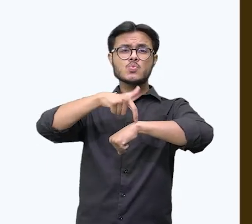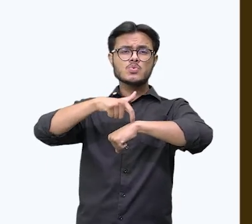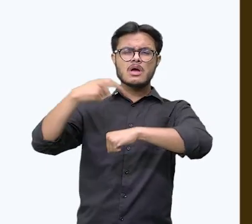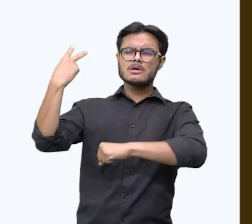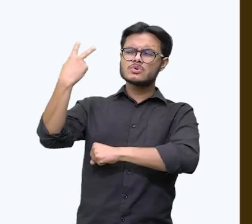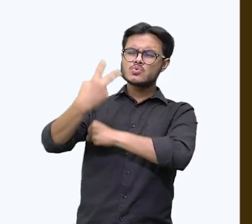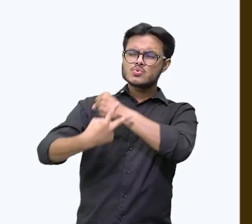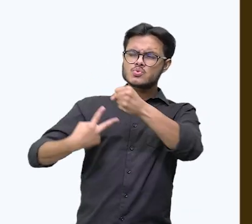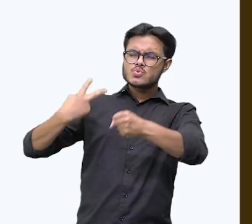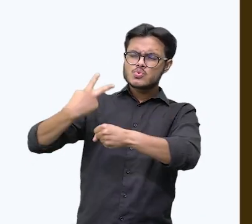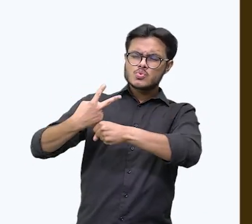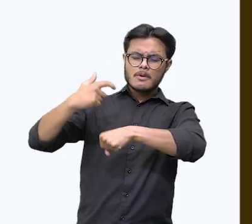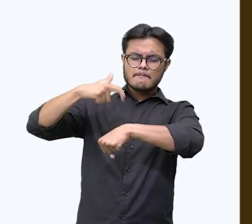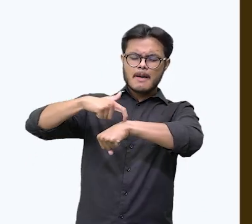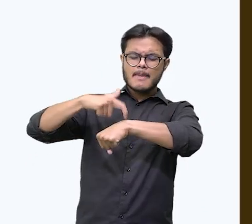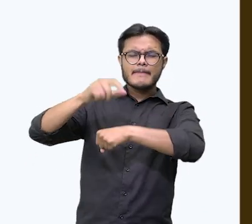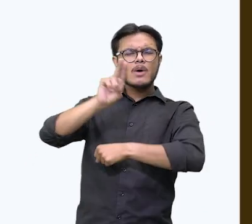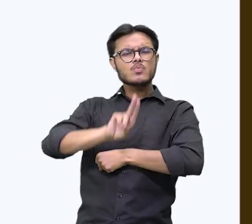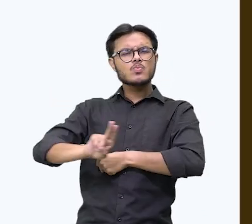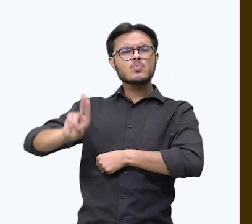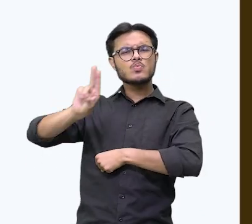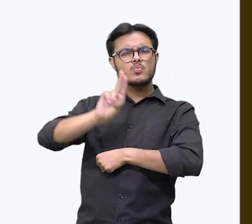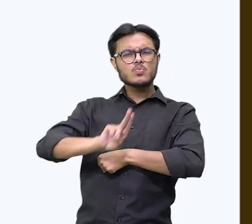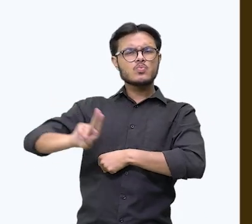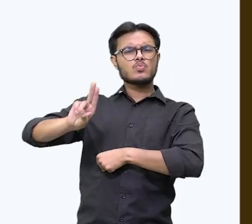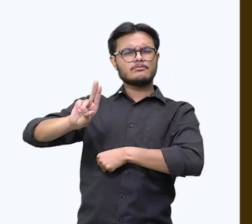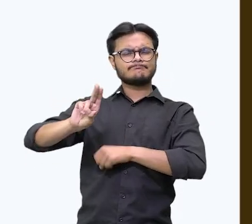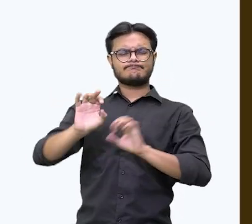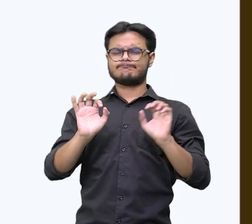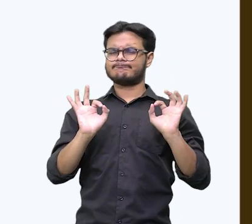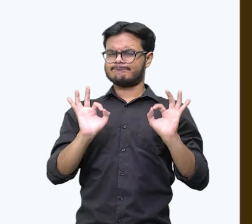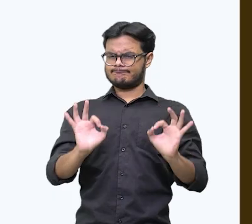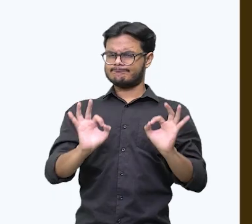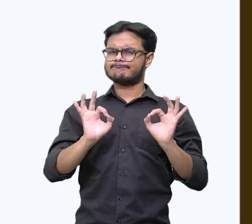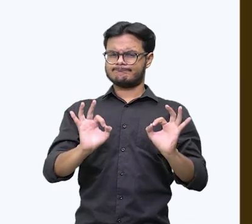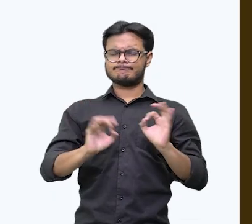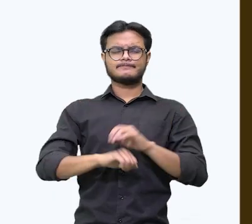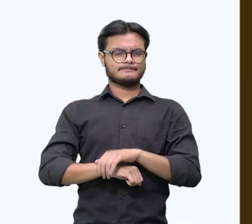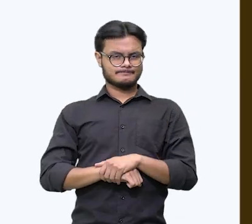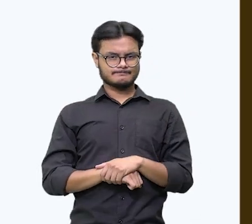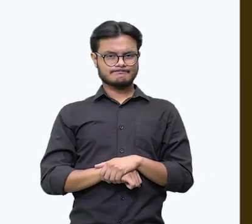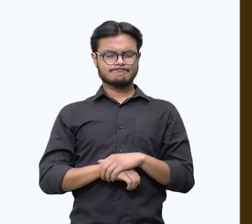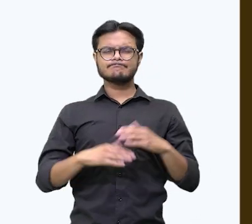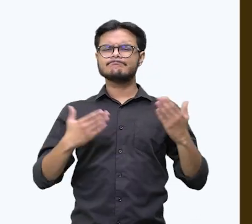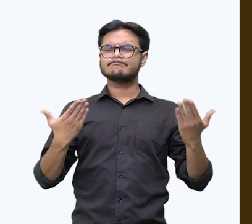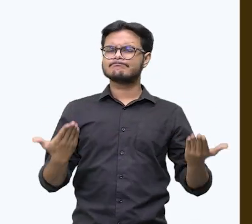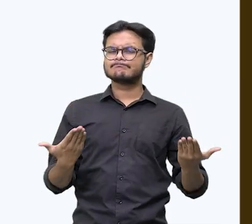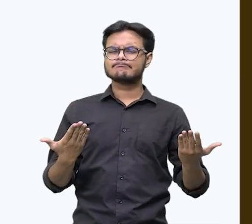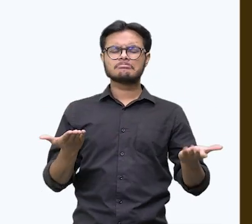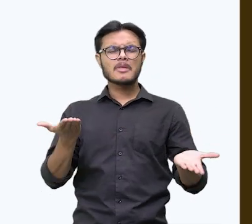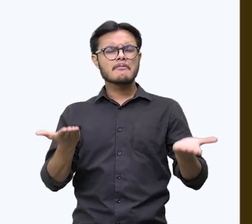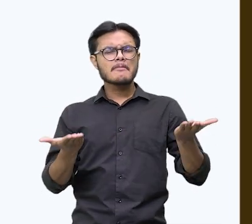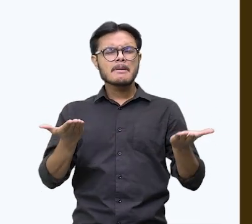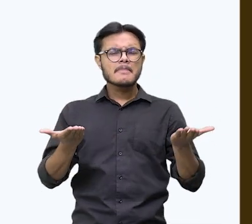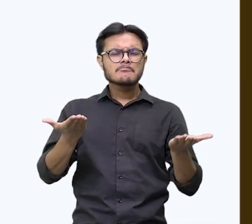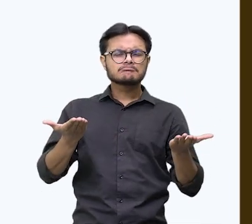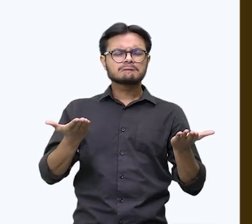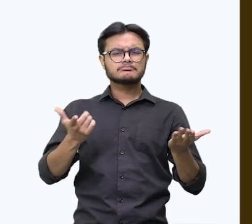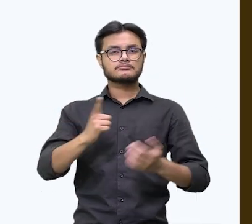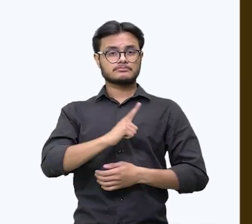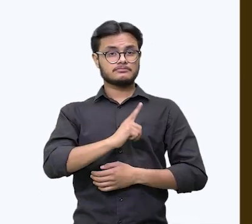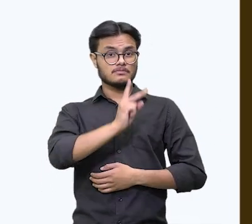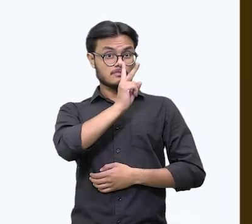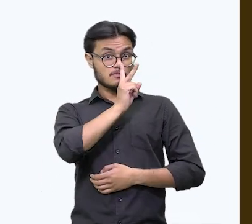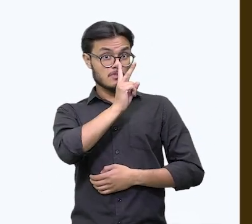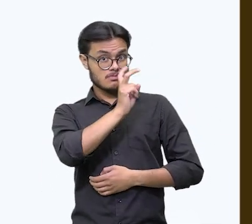anos. E ele pediu para nós considerarmos que um ano tem 360 dias. Então, se nós colocarmos o valor da